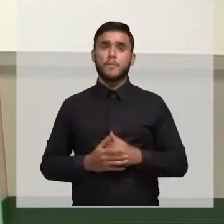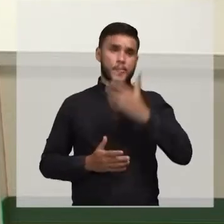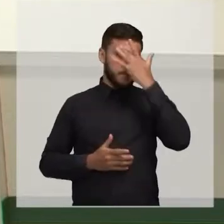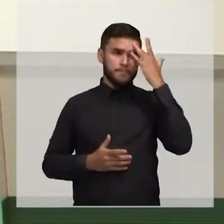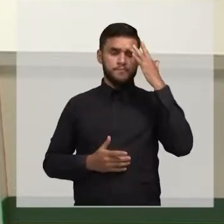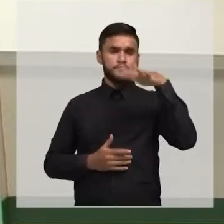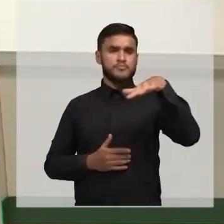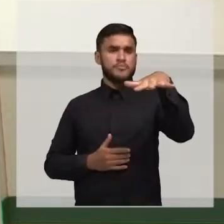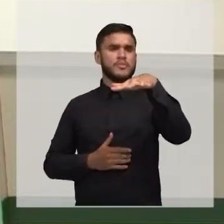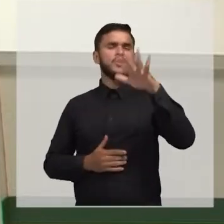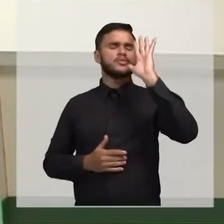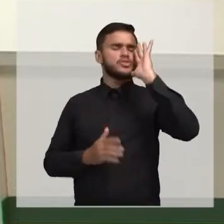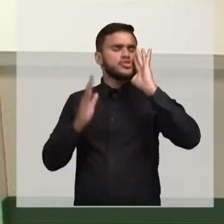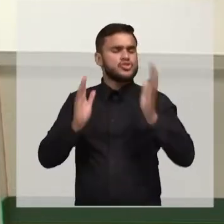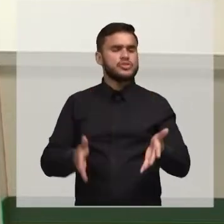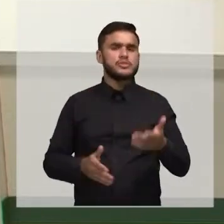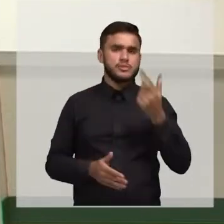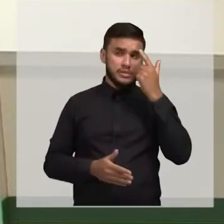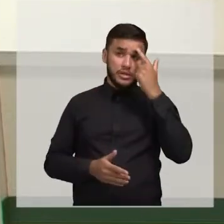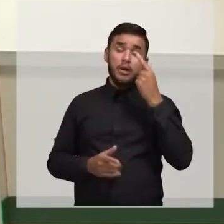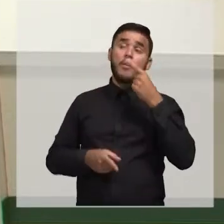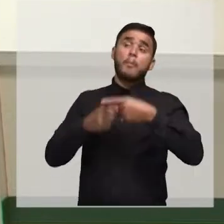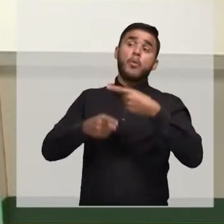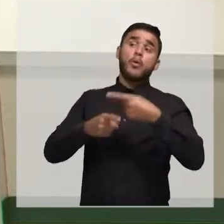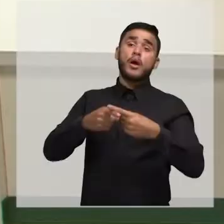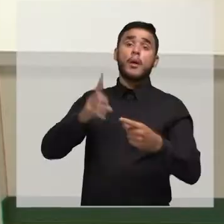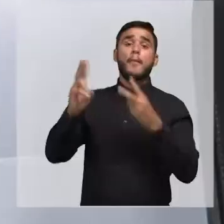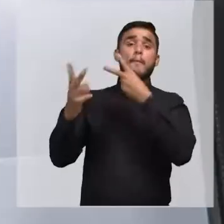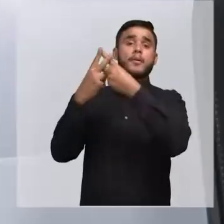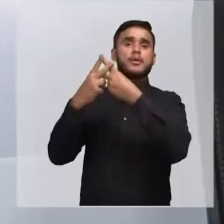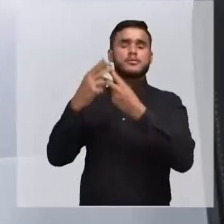já compreende o motivo dele estar preso e das